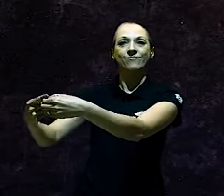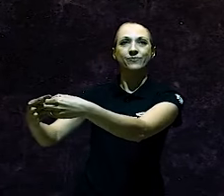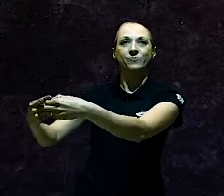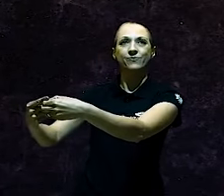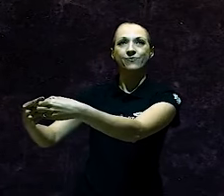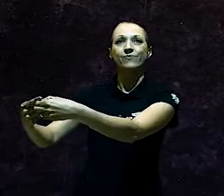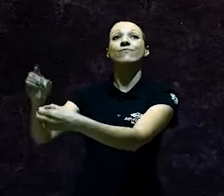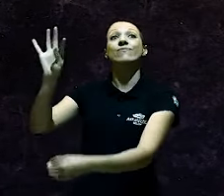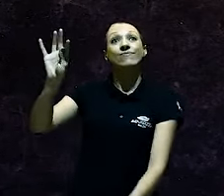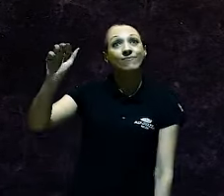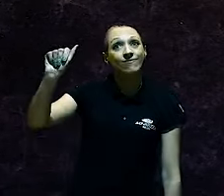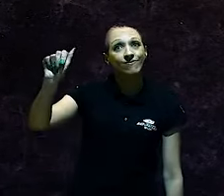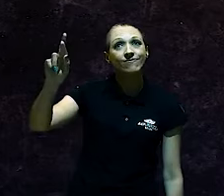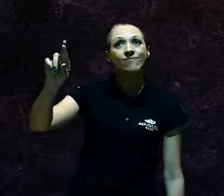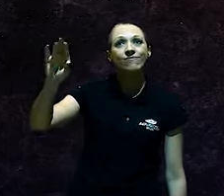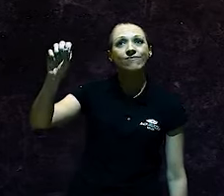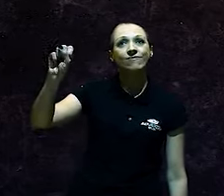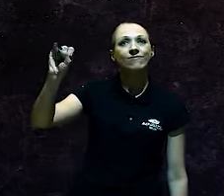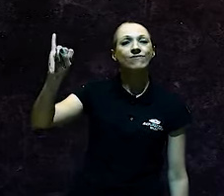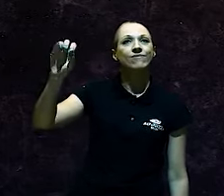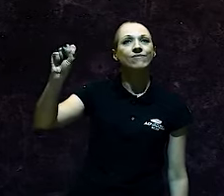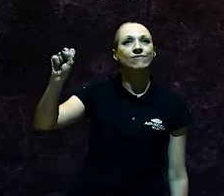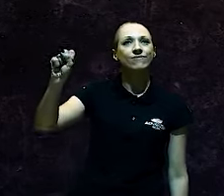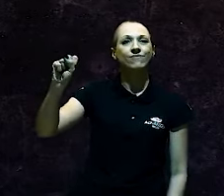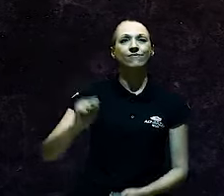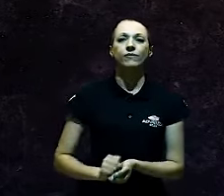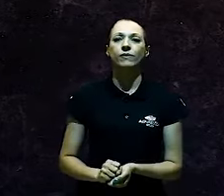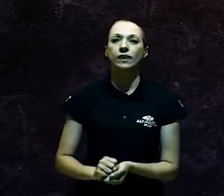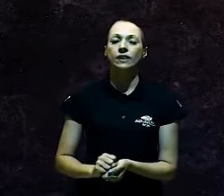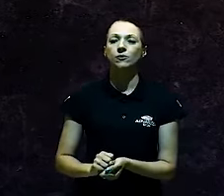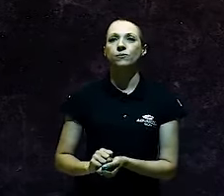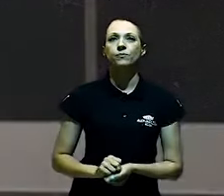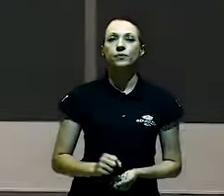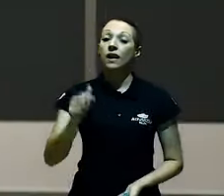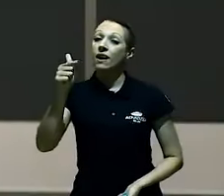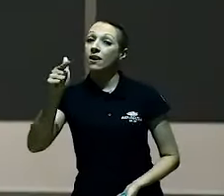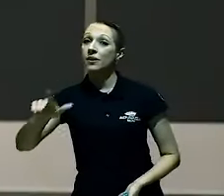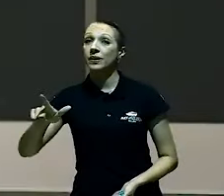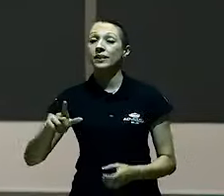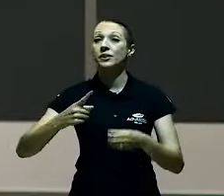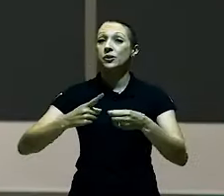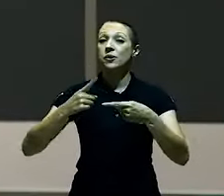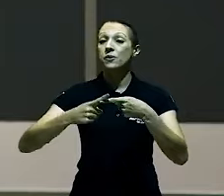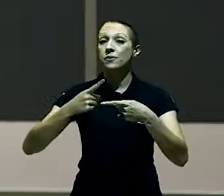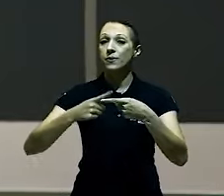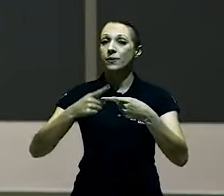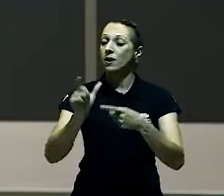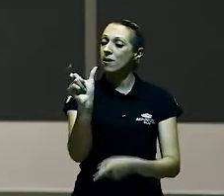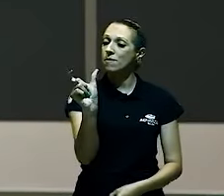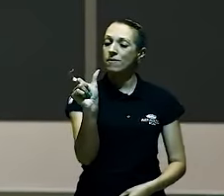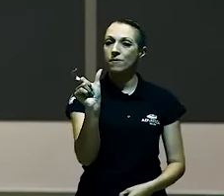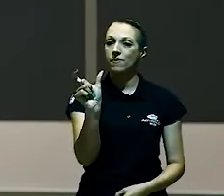ir com ele para Tarsis. A palavra aparece 3 vezes. Por quê? Porque ela é uma palavra-chave. Eu